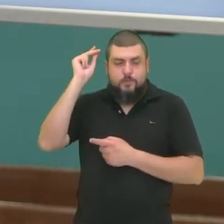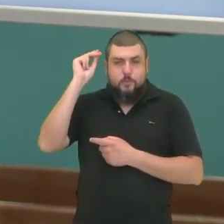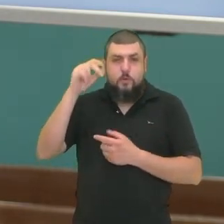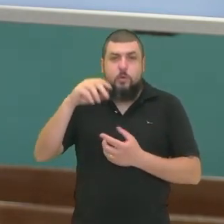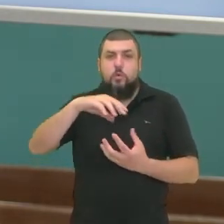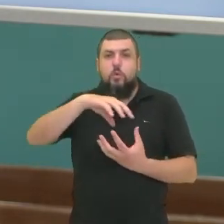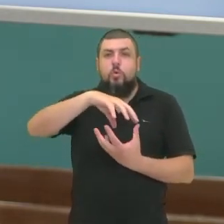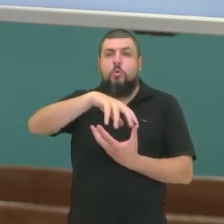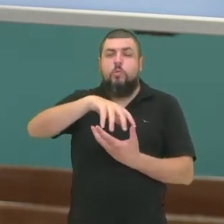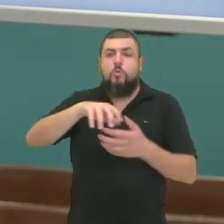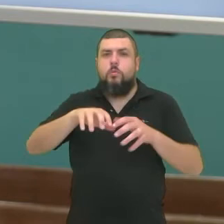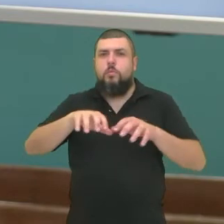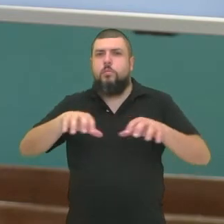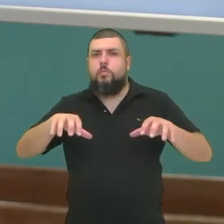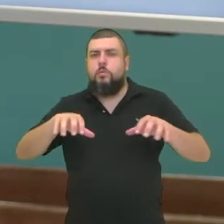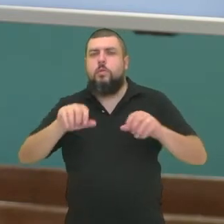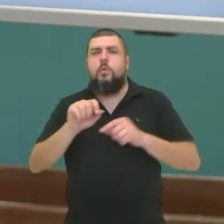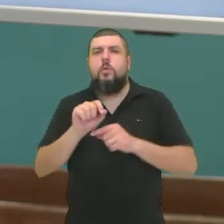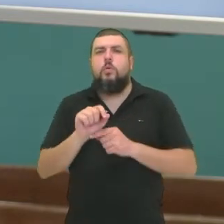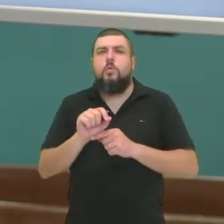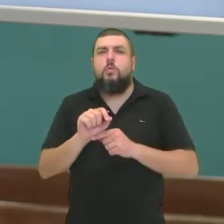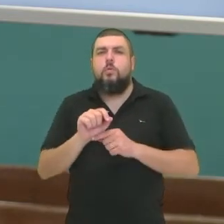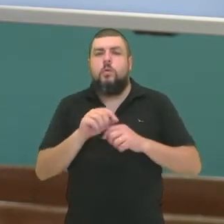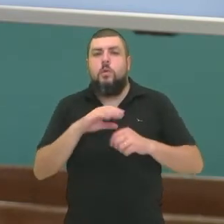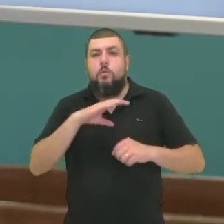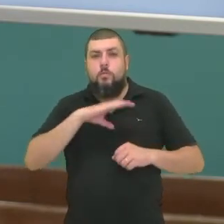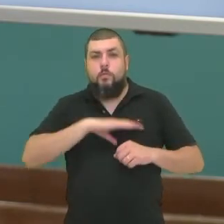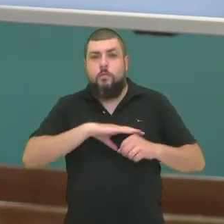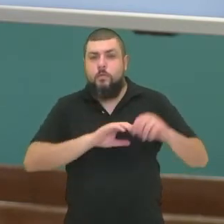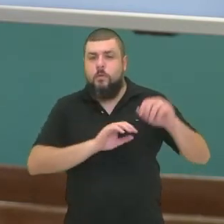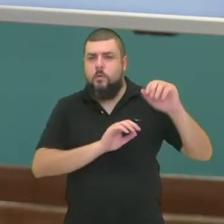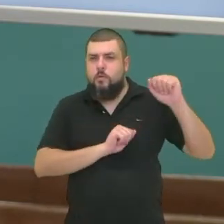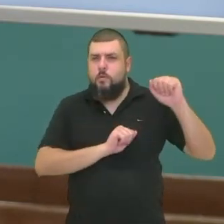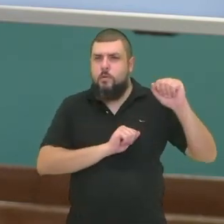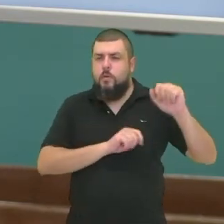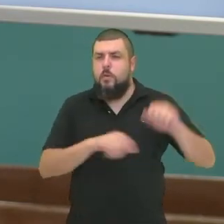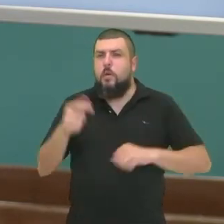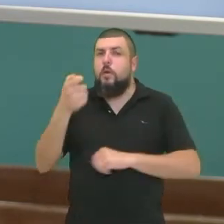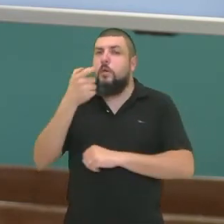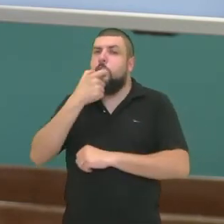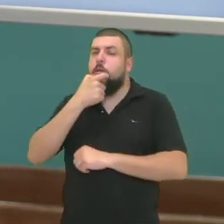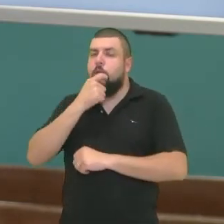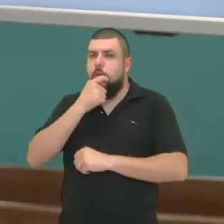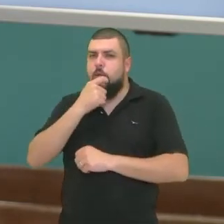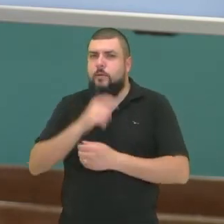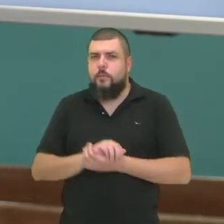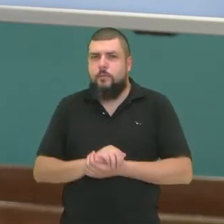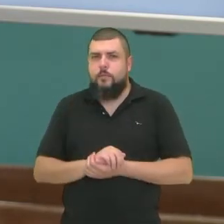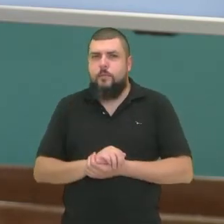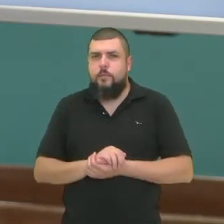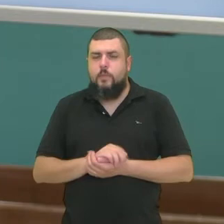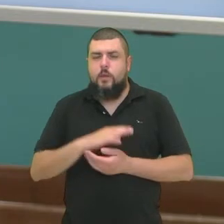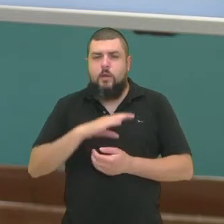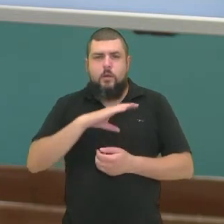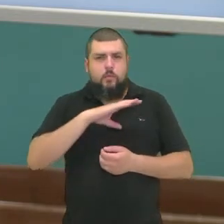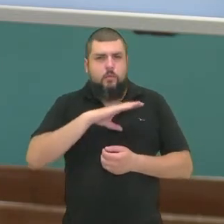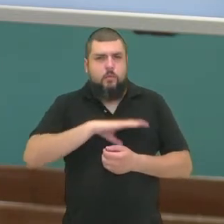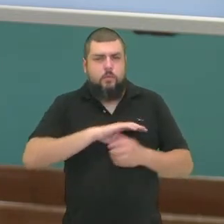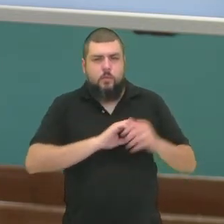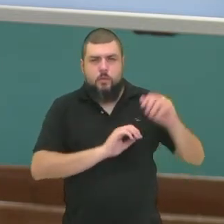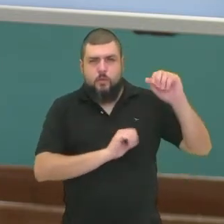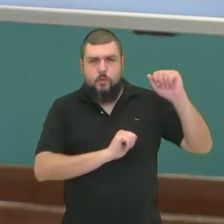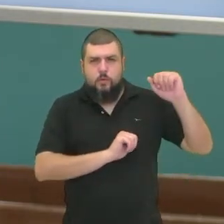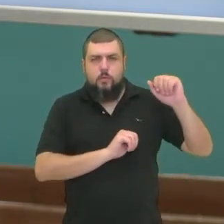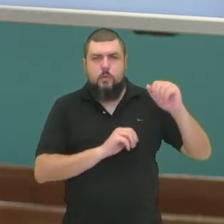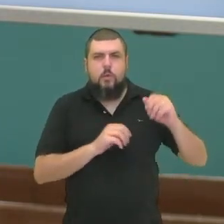dividido entre Portugal, Espanha e Inglaterra. Portugal e Espanha dividiam as